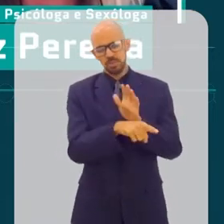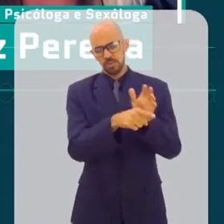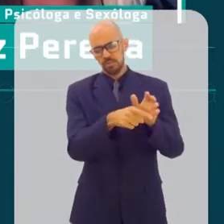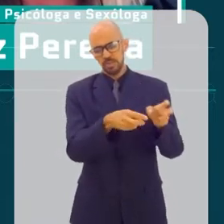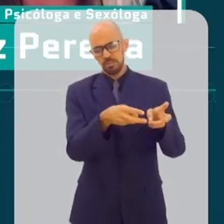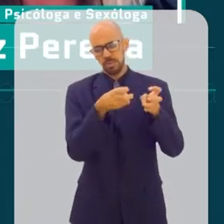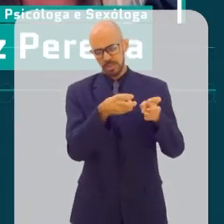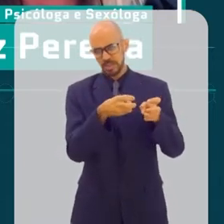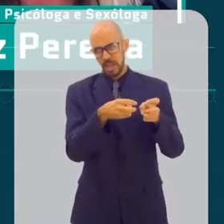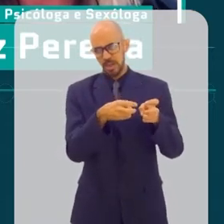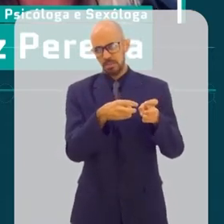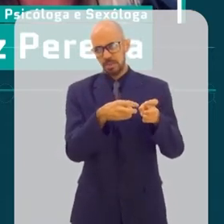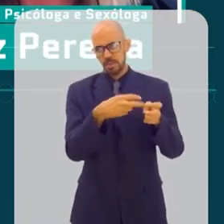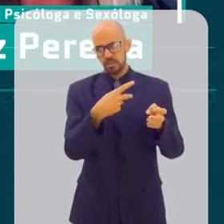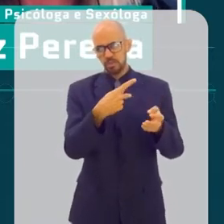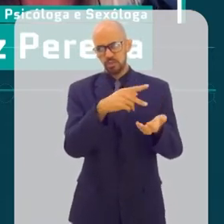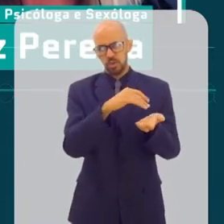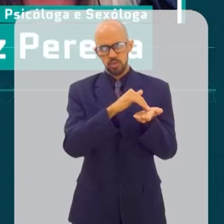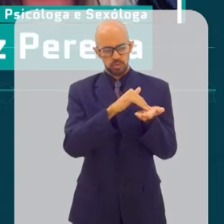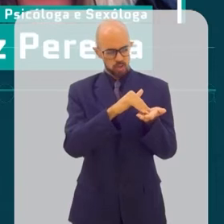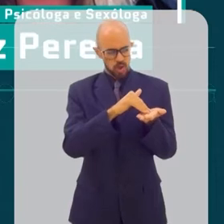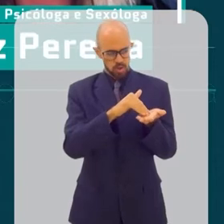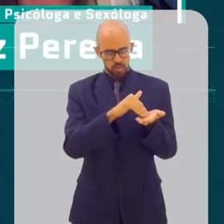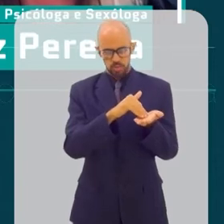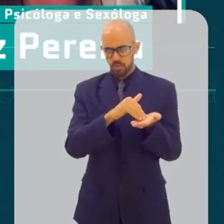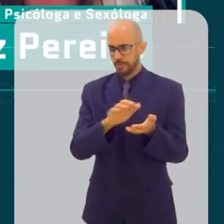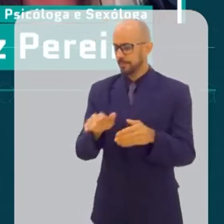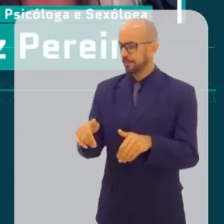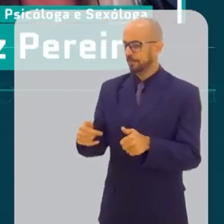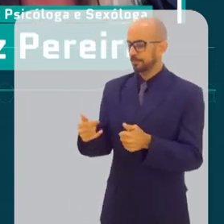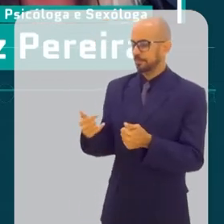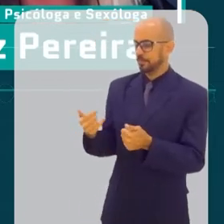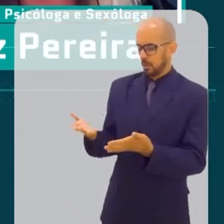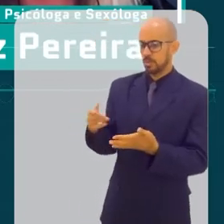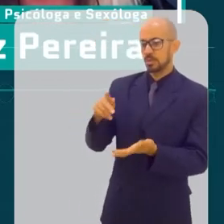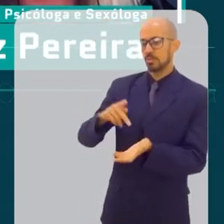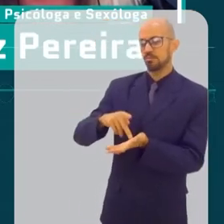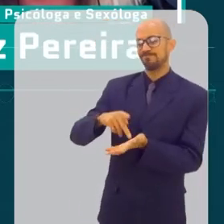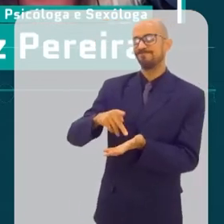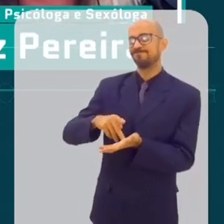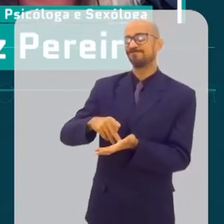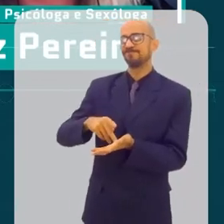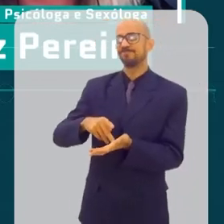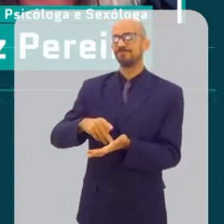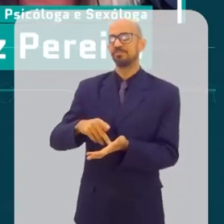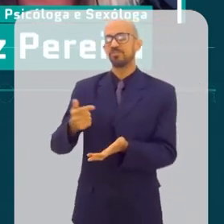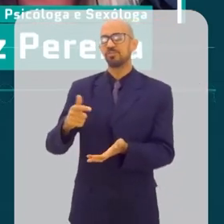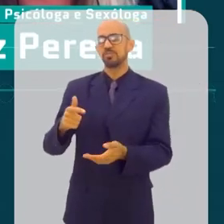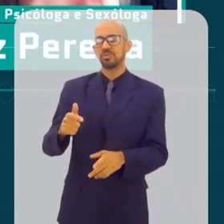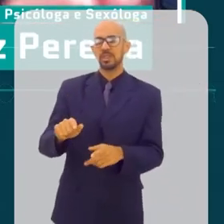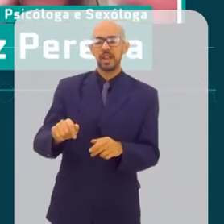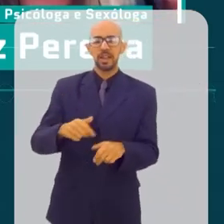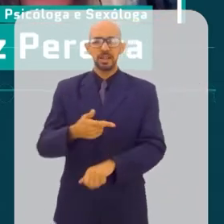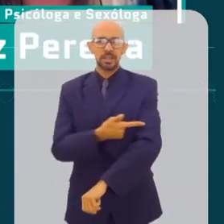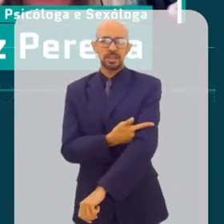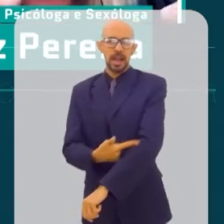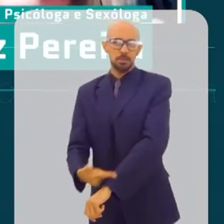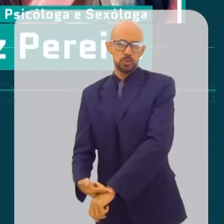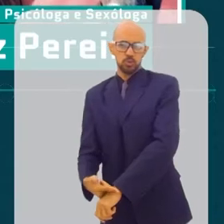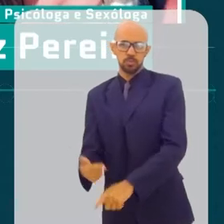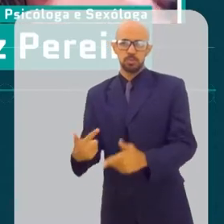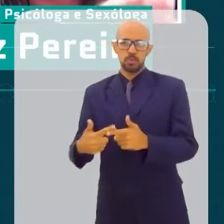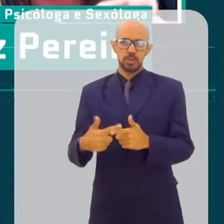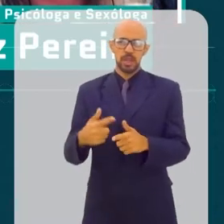dia a dia, no seu consultório, na sua vivência aí profissional? Isso é uma realidade, né? Tem aquele ato